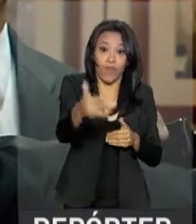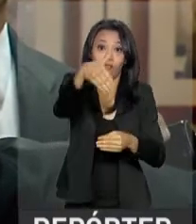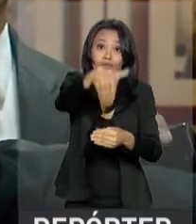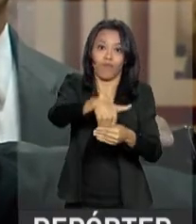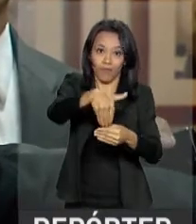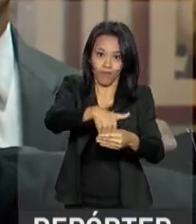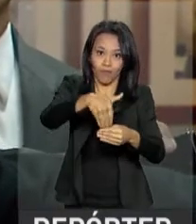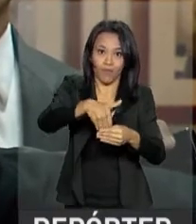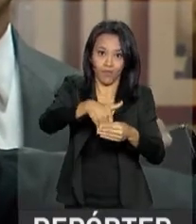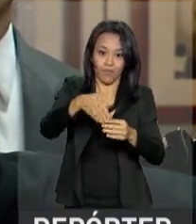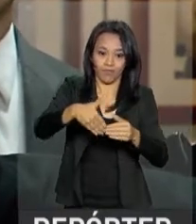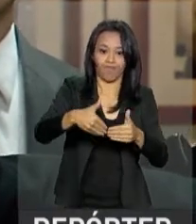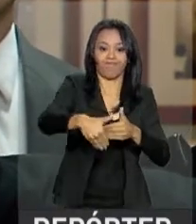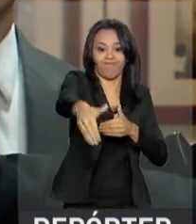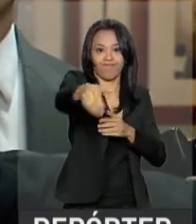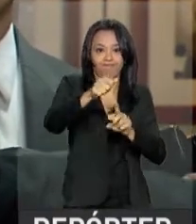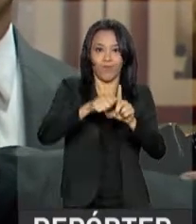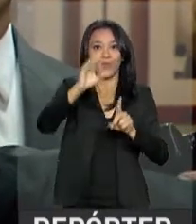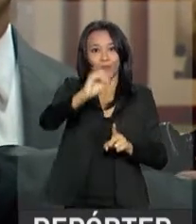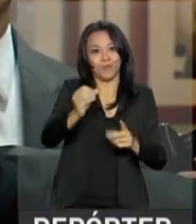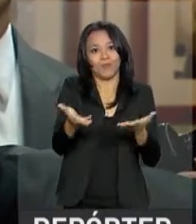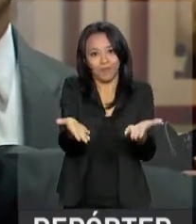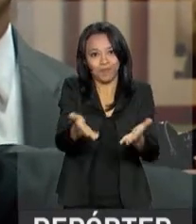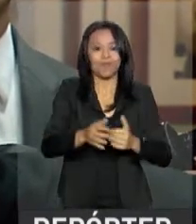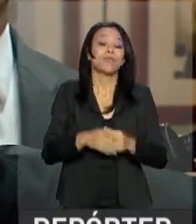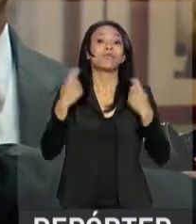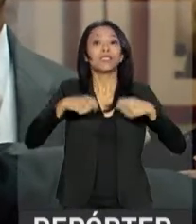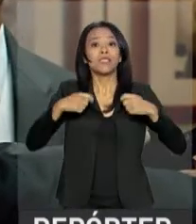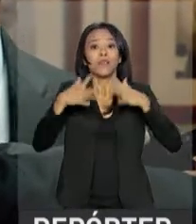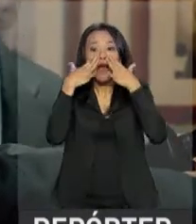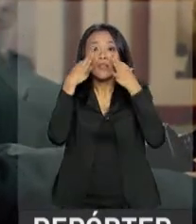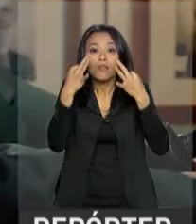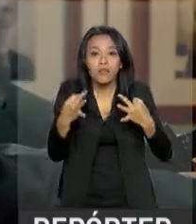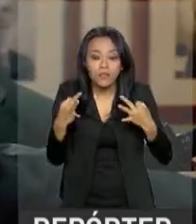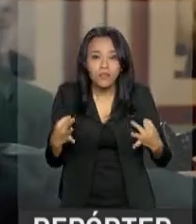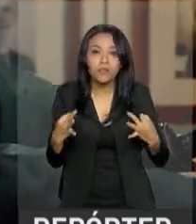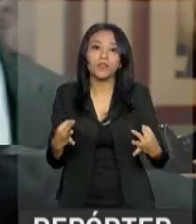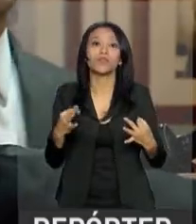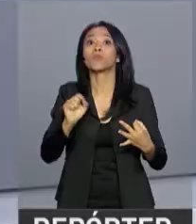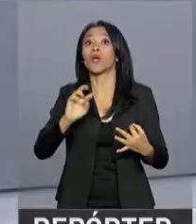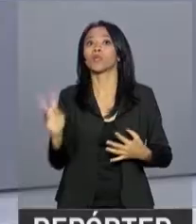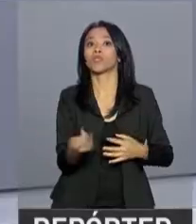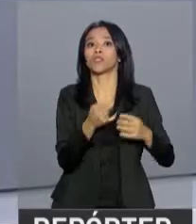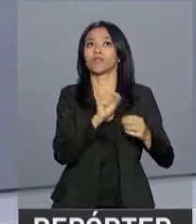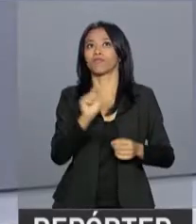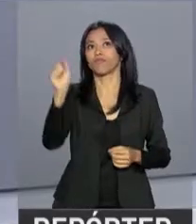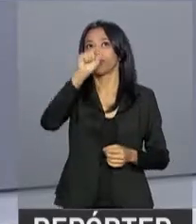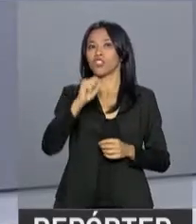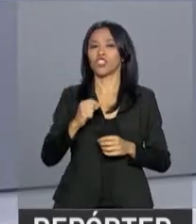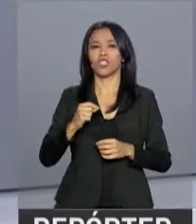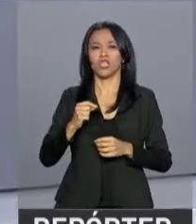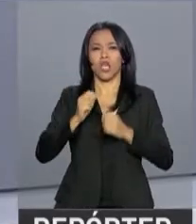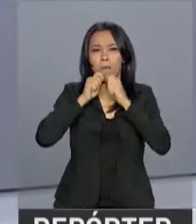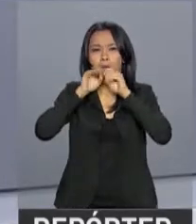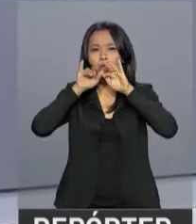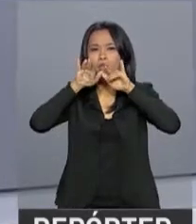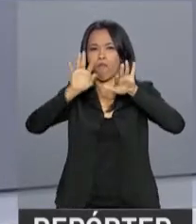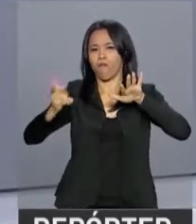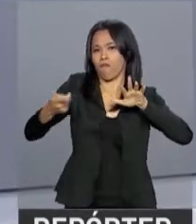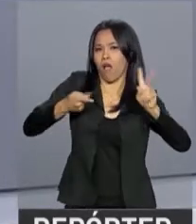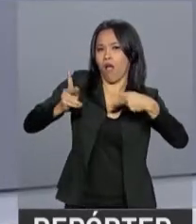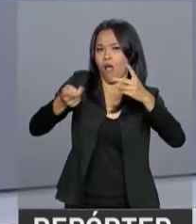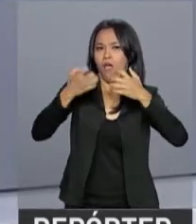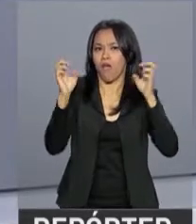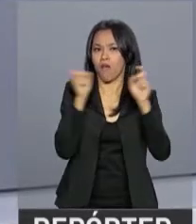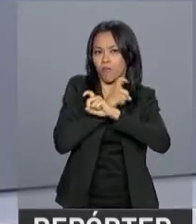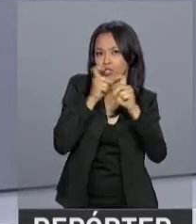nós sabemos que temos aí e prestar muita atenção nos fake news joan ainda destacou